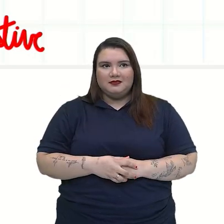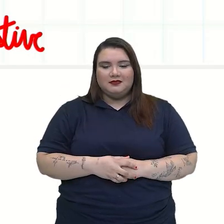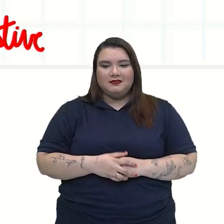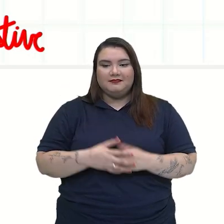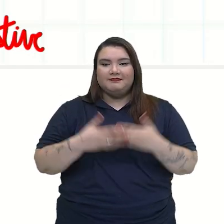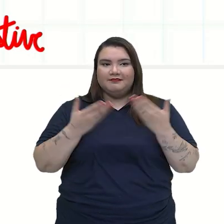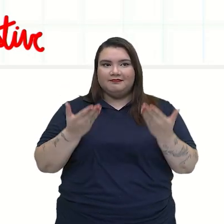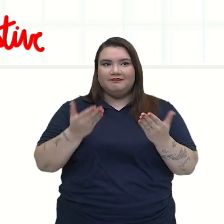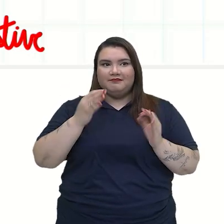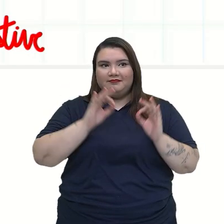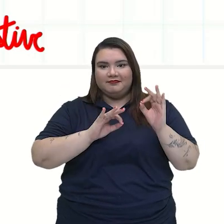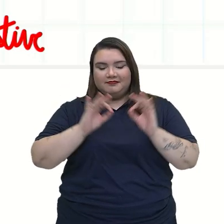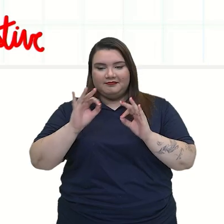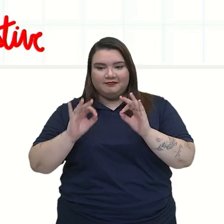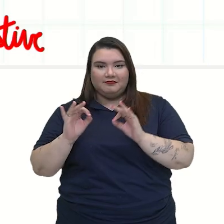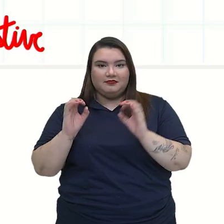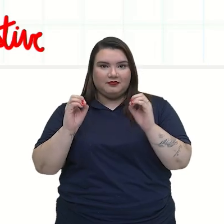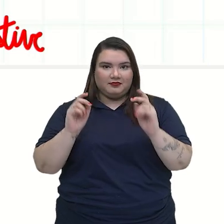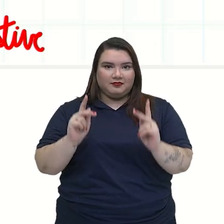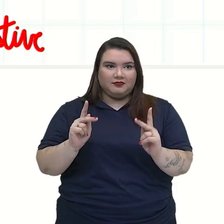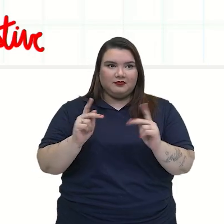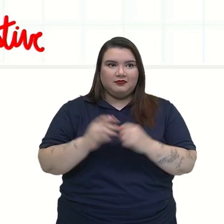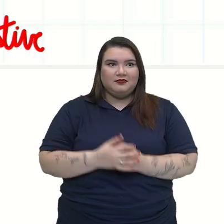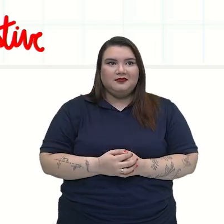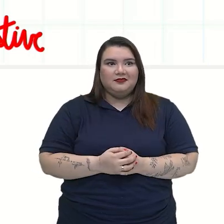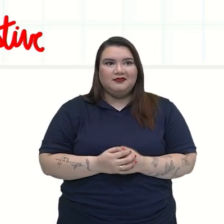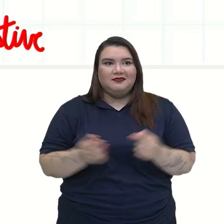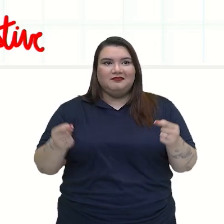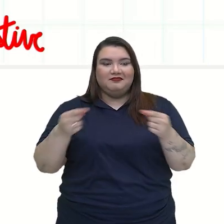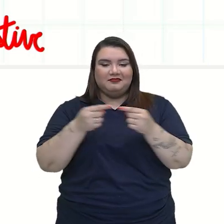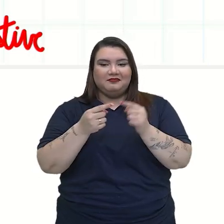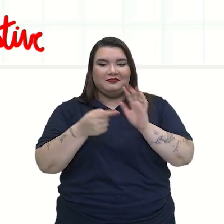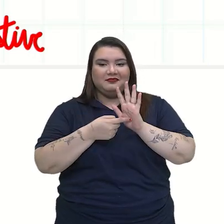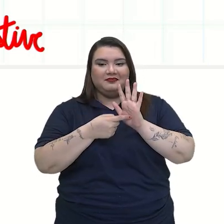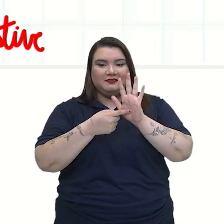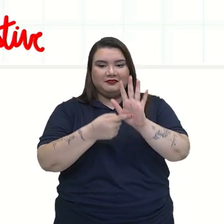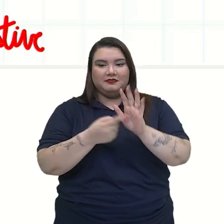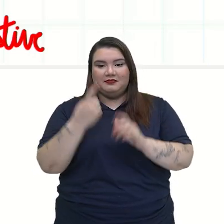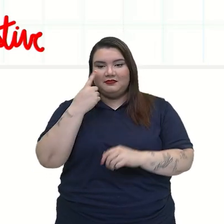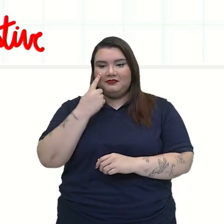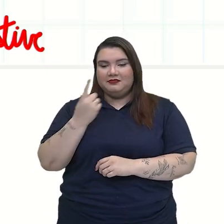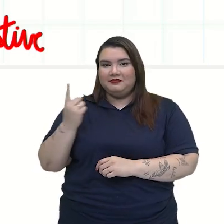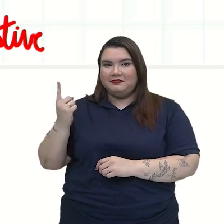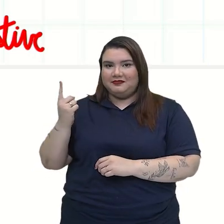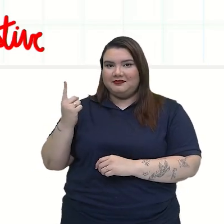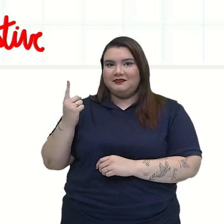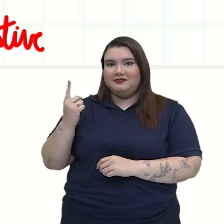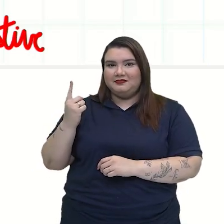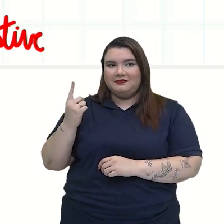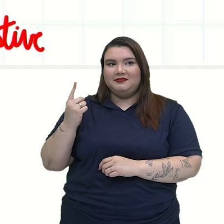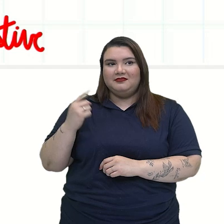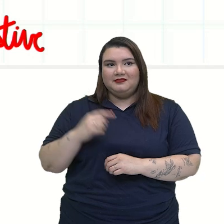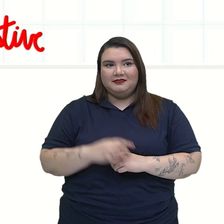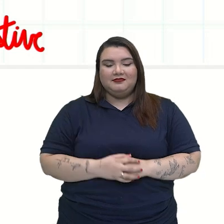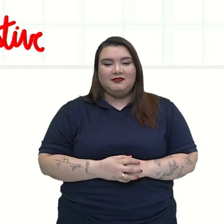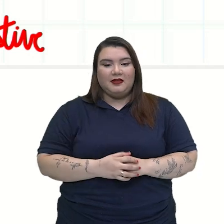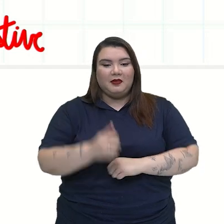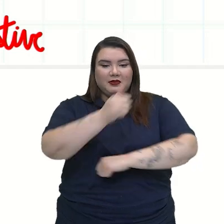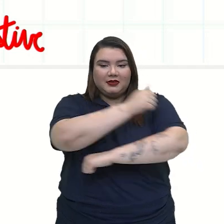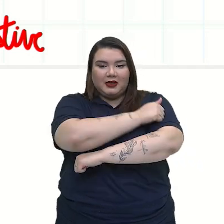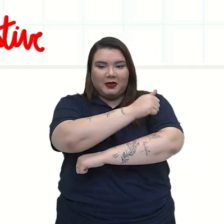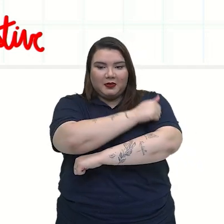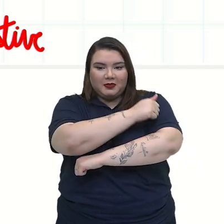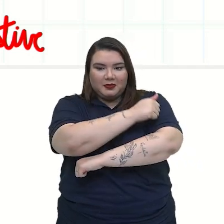Vamos lá, pessoal. Então, the students are talkative, tá? Então, os alunos, os estudantes são